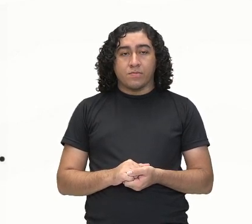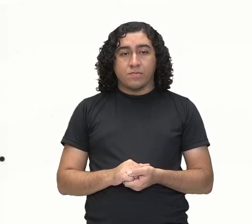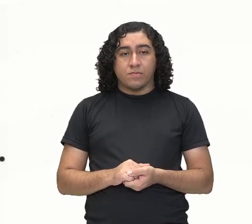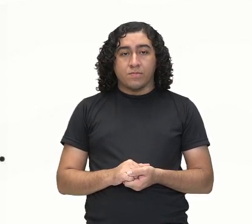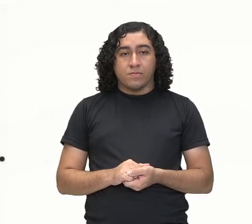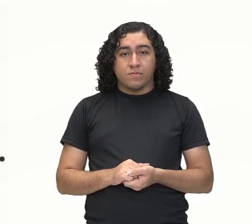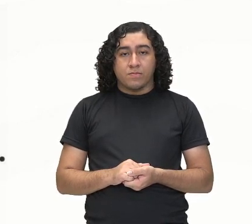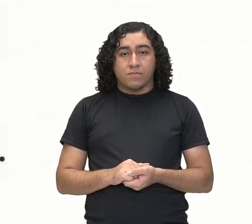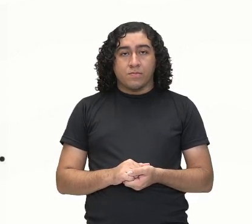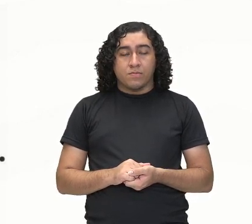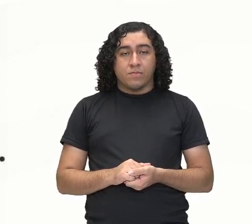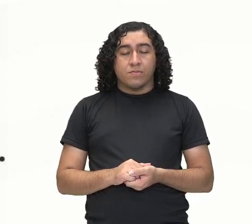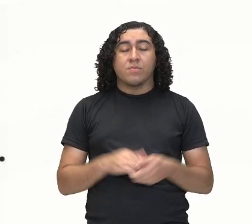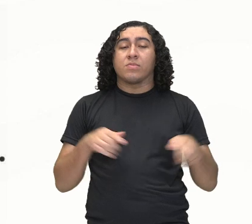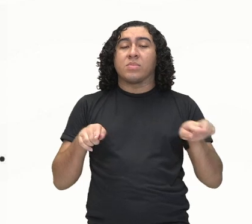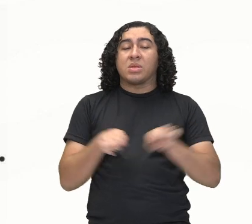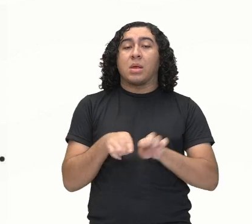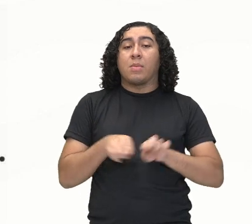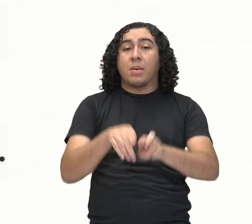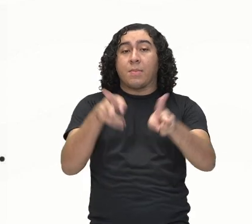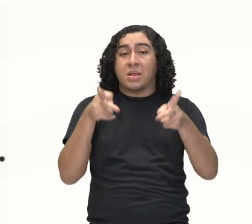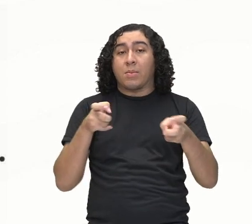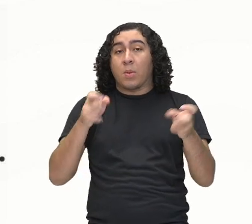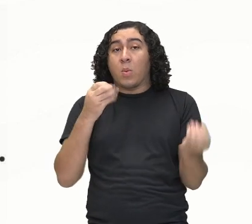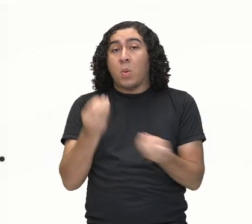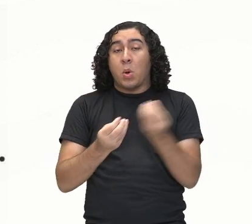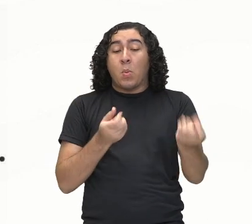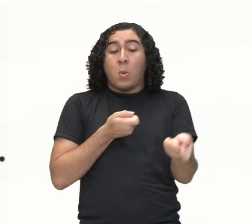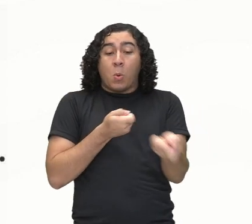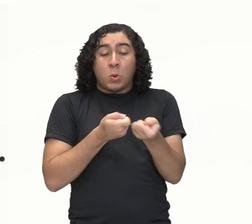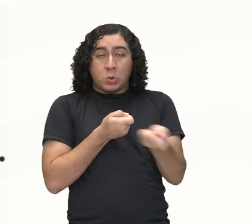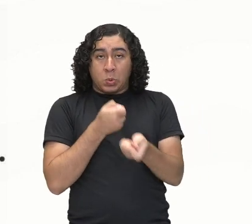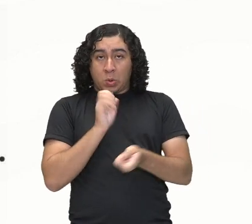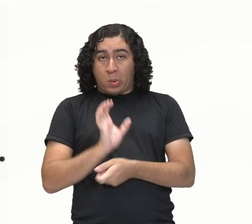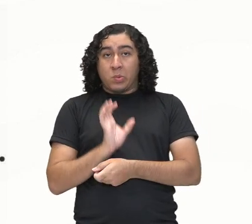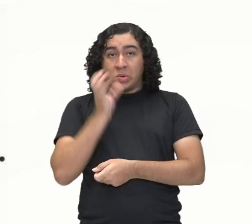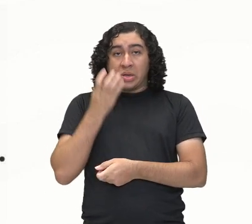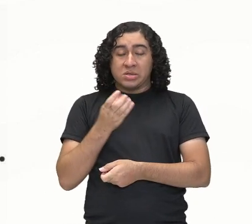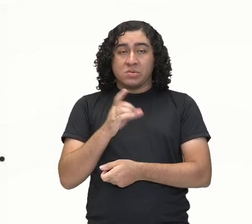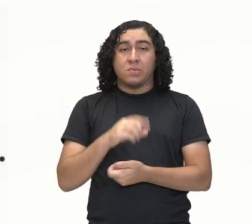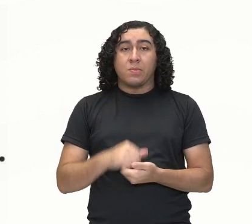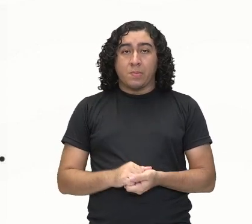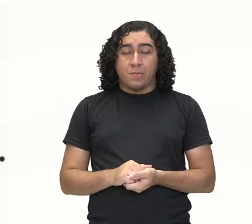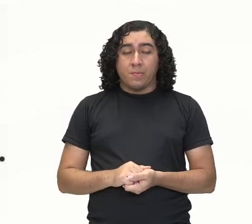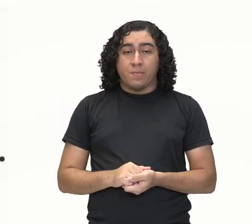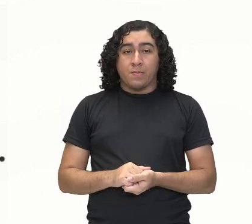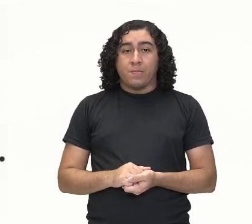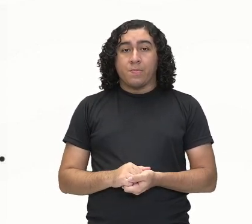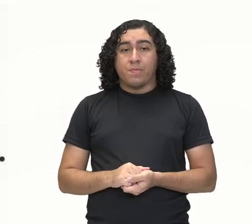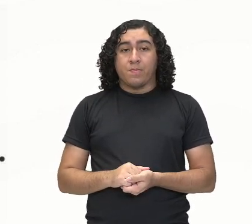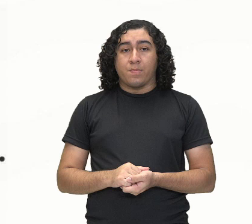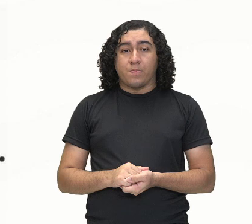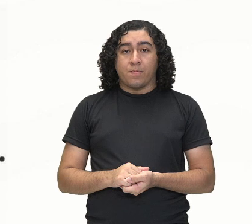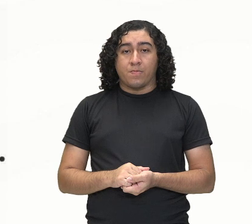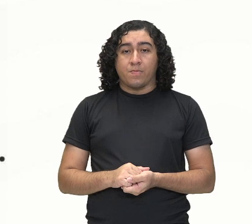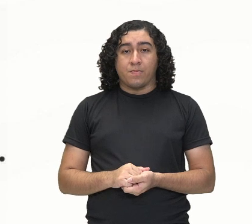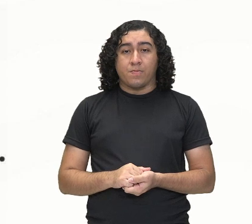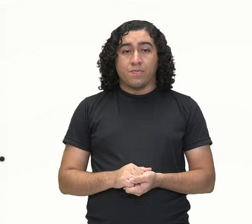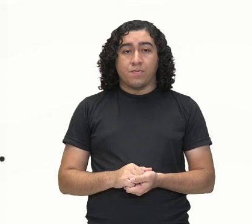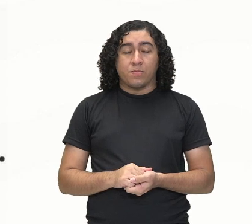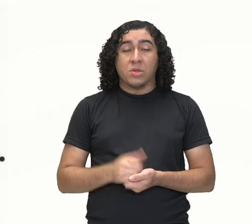a gente relembrar na revisão, as políticas de controle de migração, né, onde os governos eles começam a criar